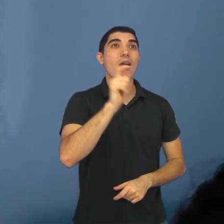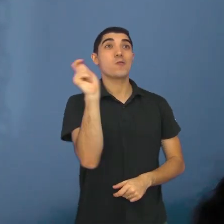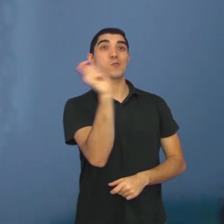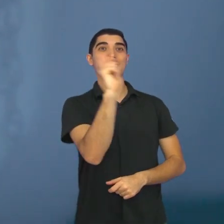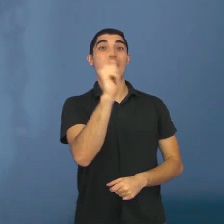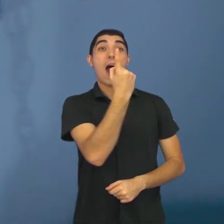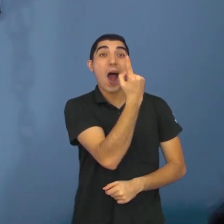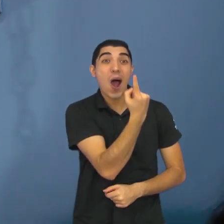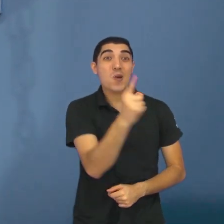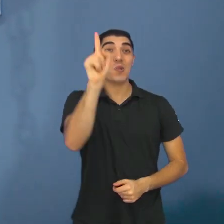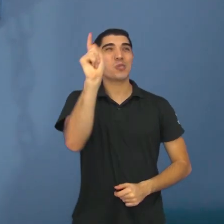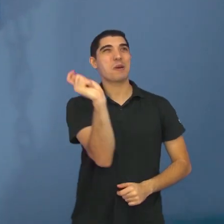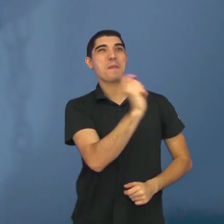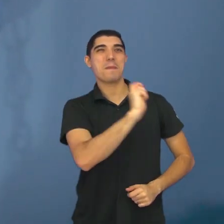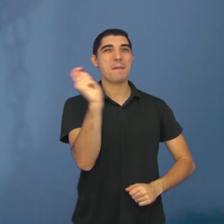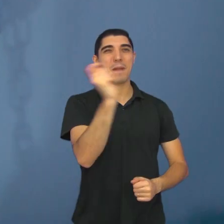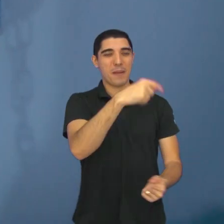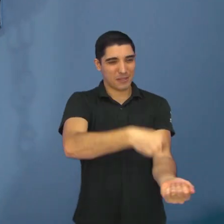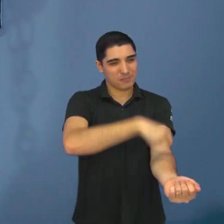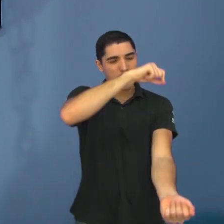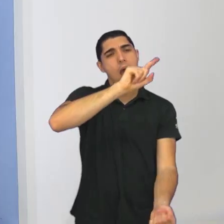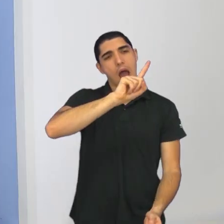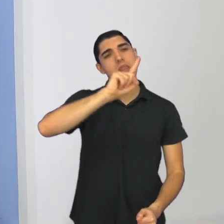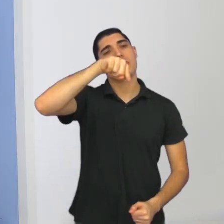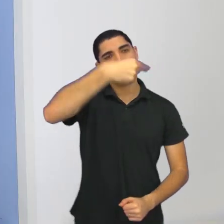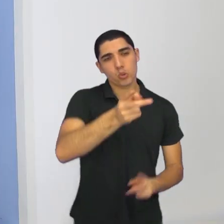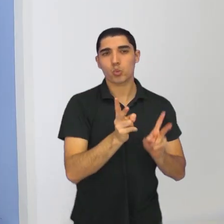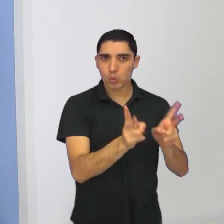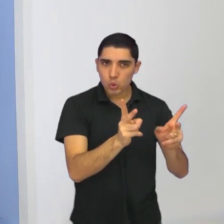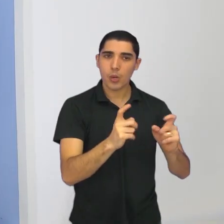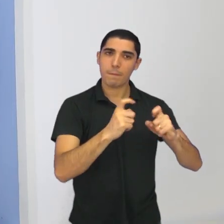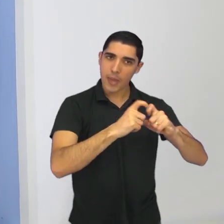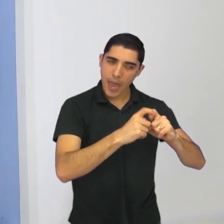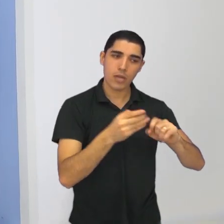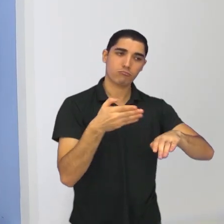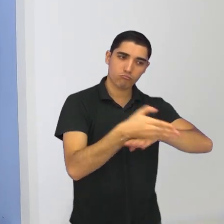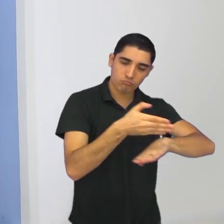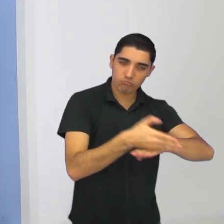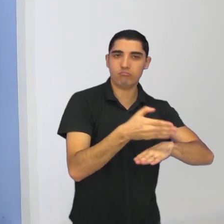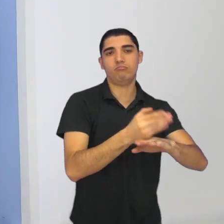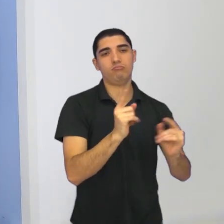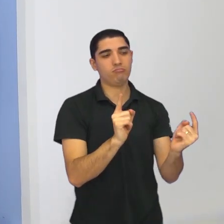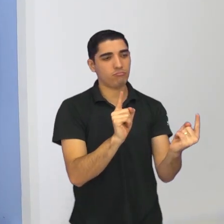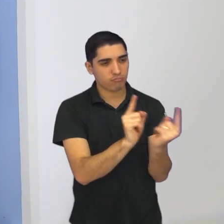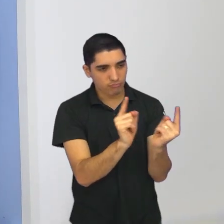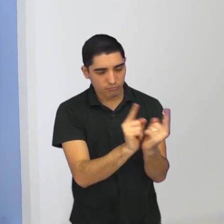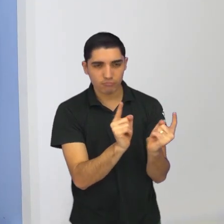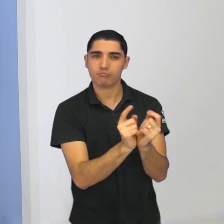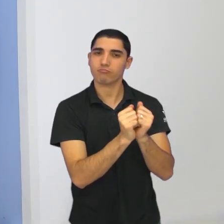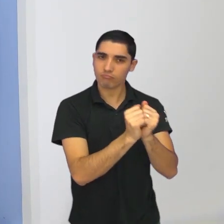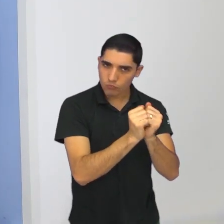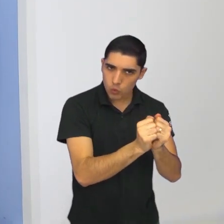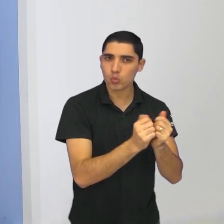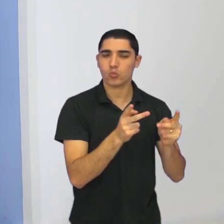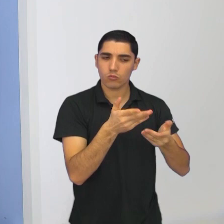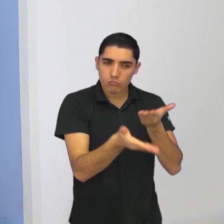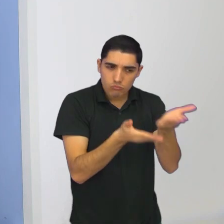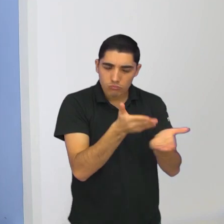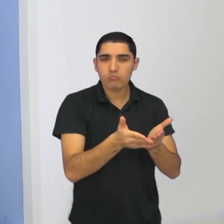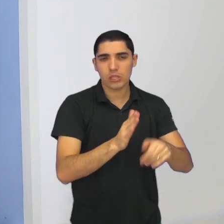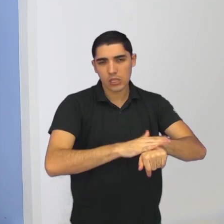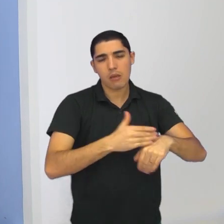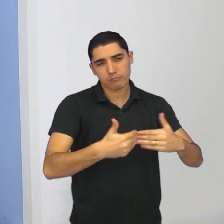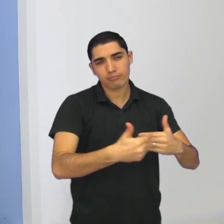este sino, que é a última quimio, né? Depois ainda vai continuar em acompanhamento, vários exames, né, durante